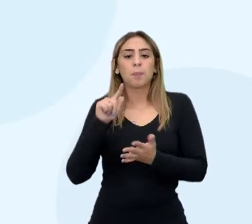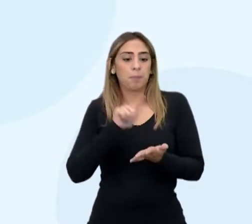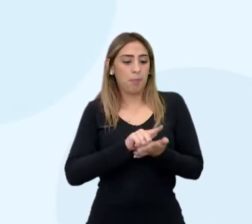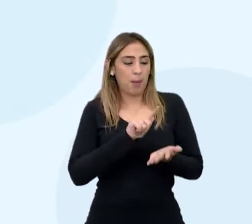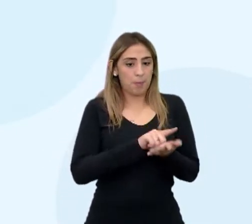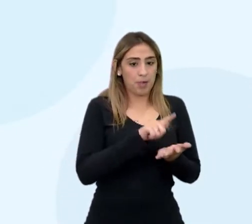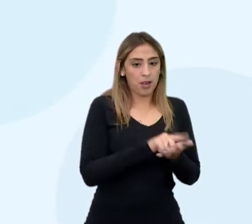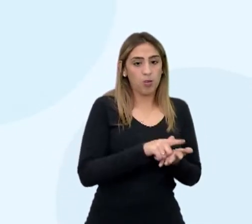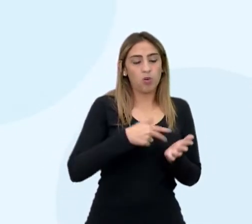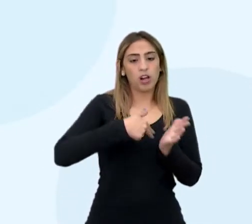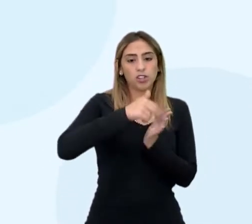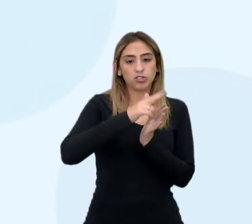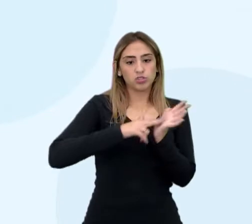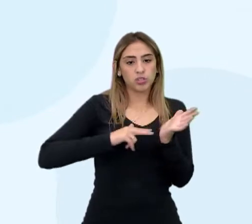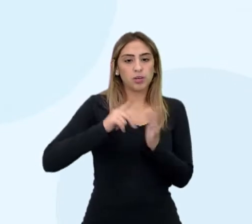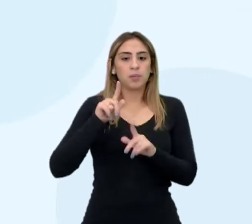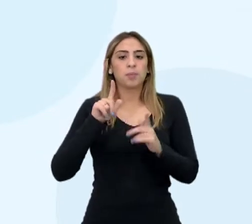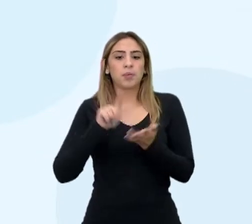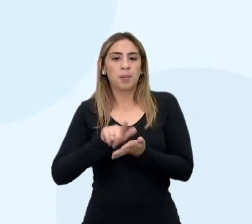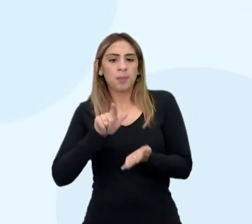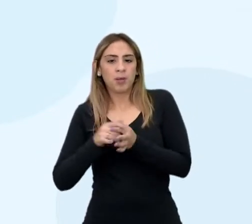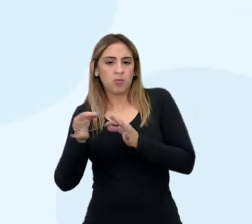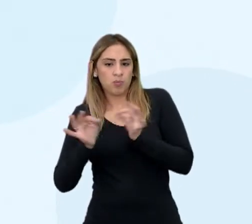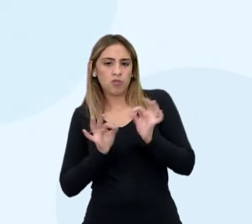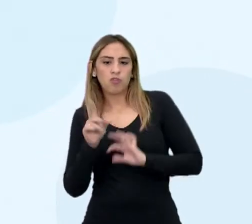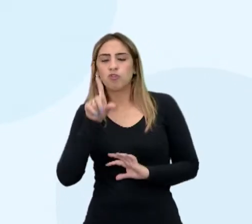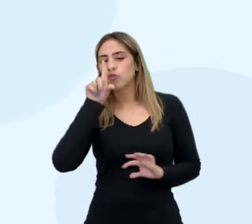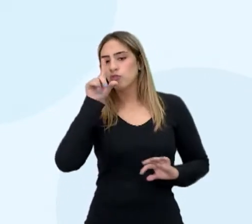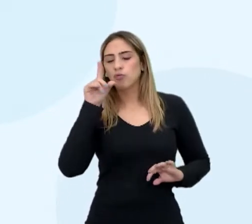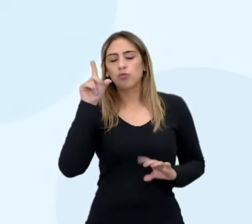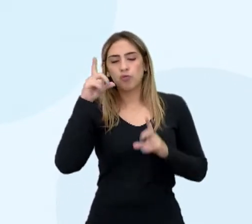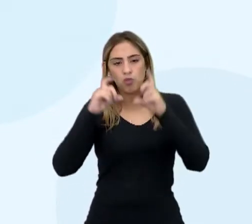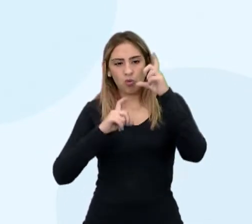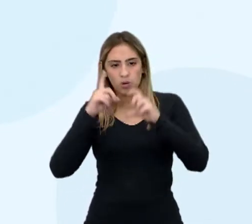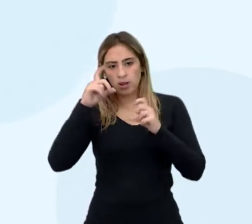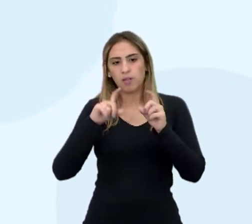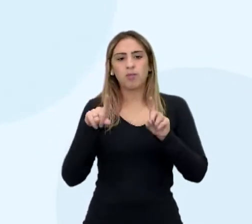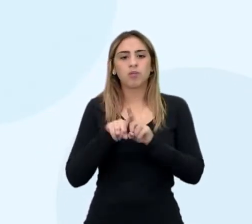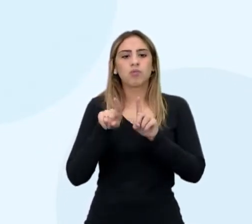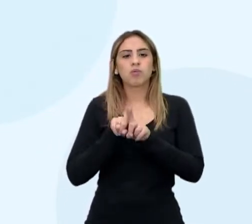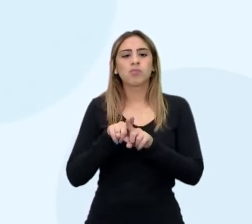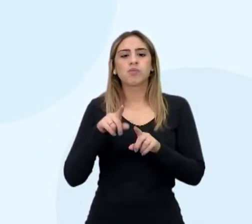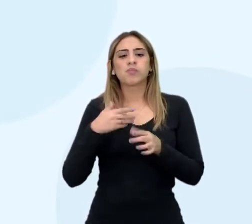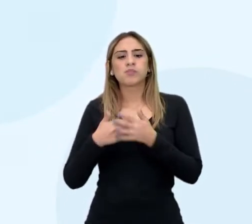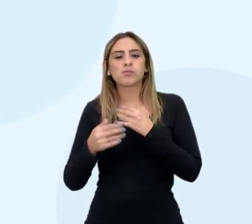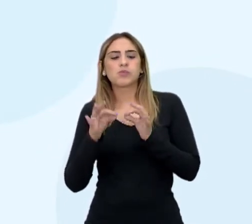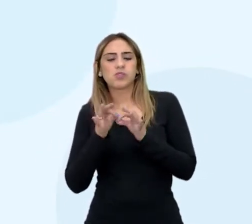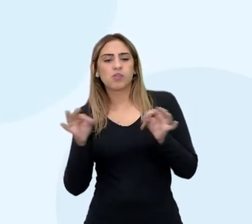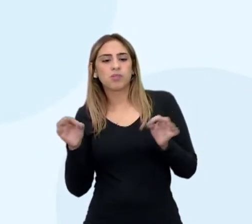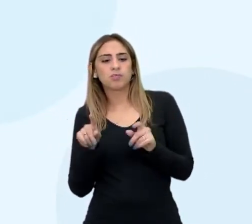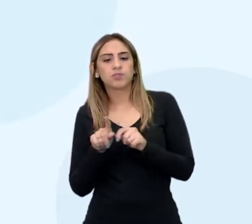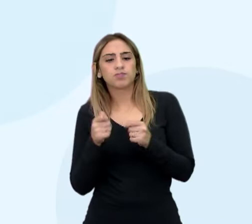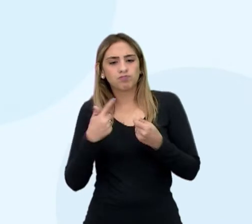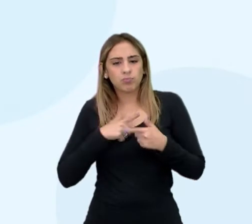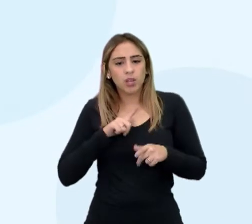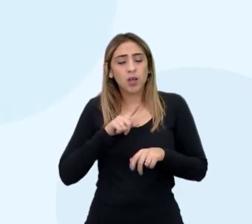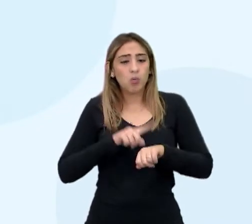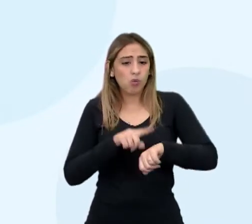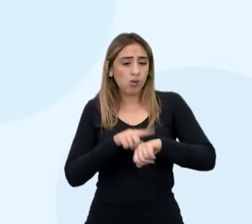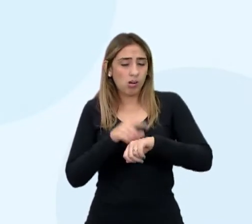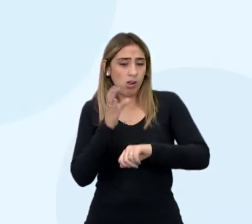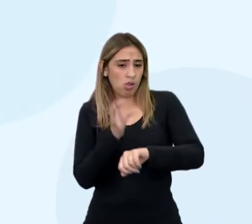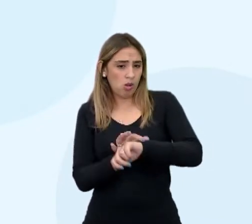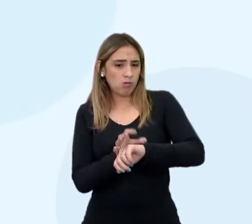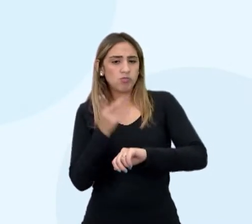papel fotográfico, filme, fita magnética, etc. Todo sismógrafo deve ter também um relógio de precisão, para que se